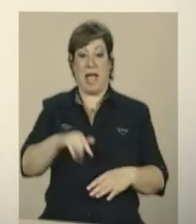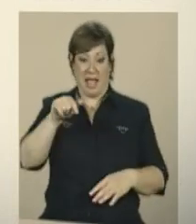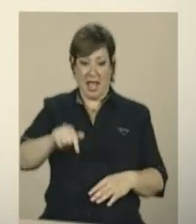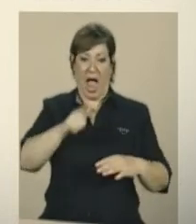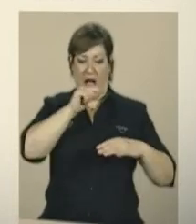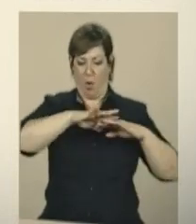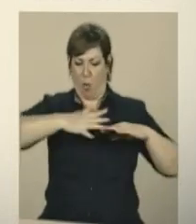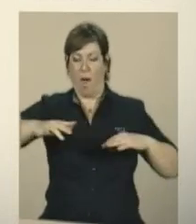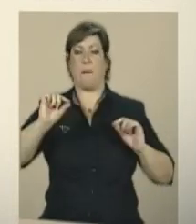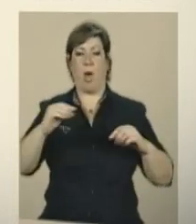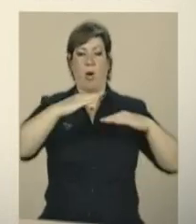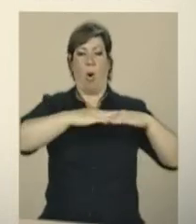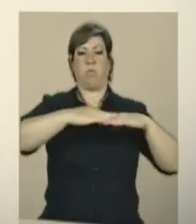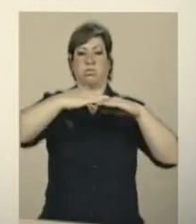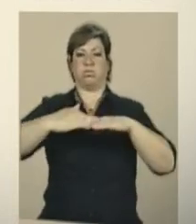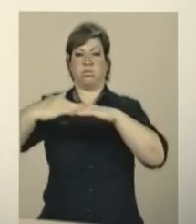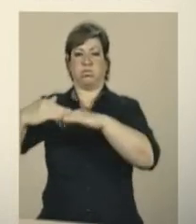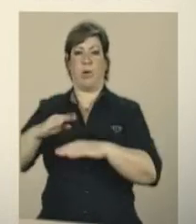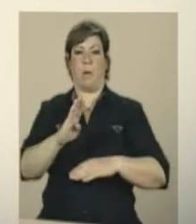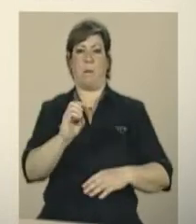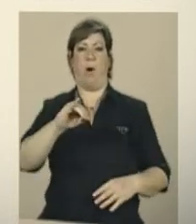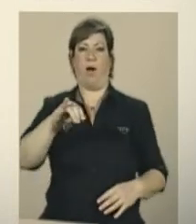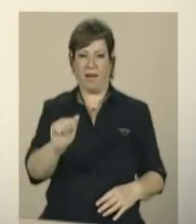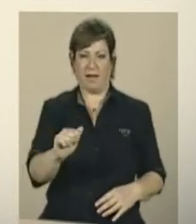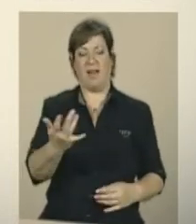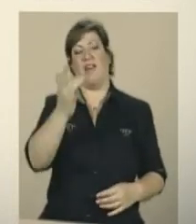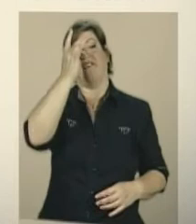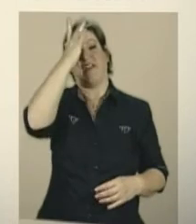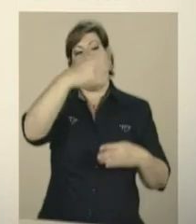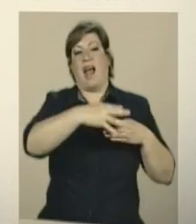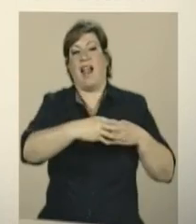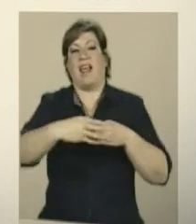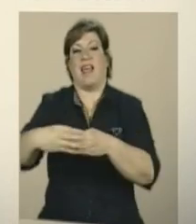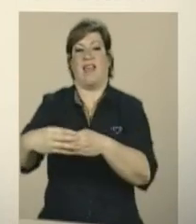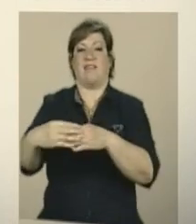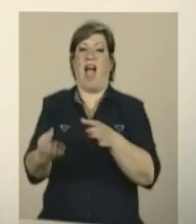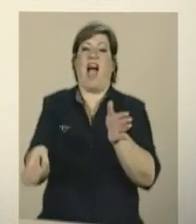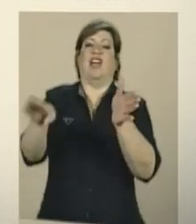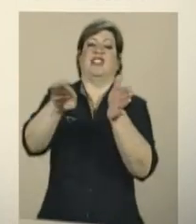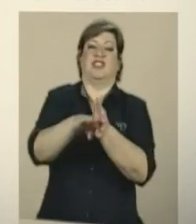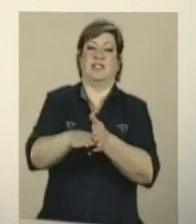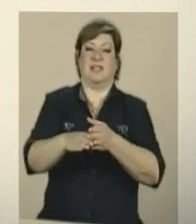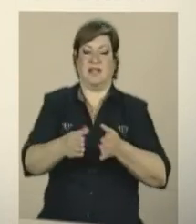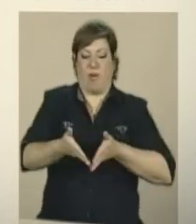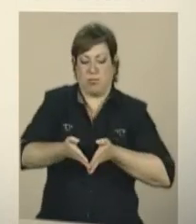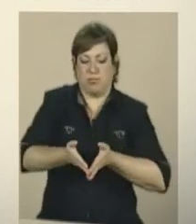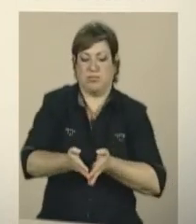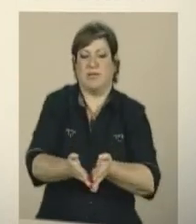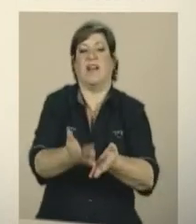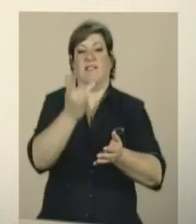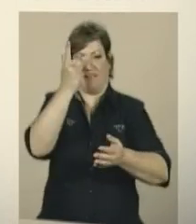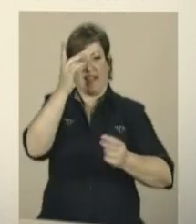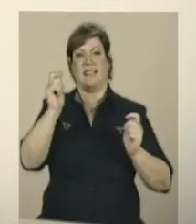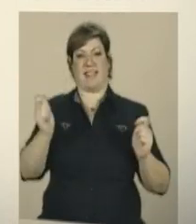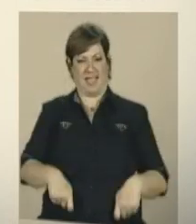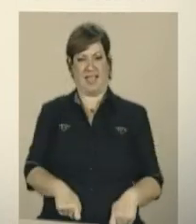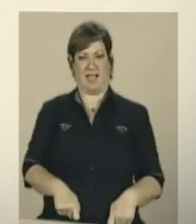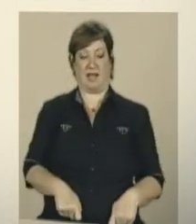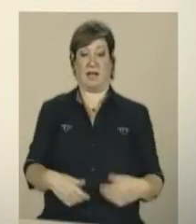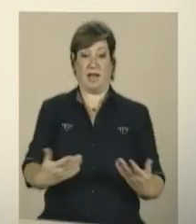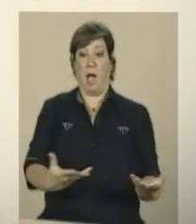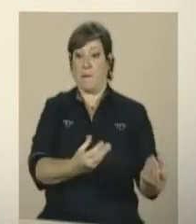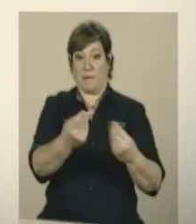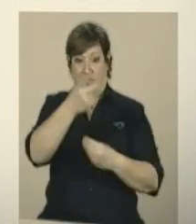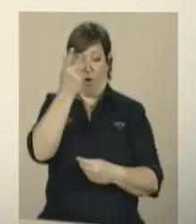Rio e pode ser transportado com muito mais facilidade até por Canoas para muita gente Luciano Ter